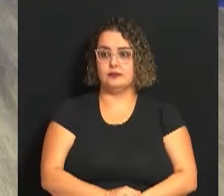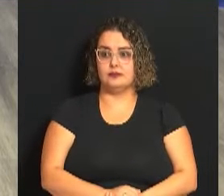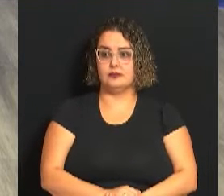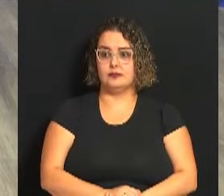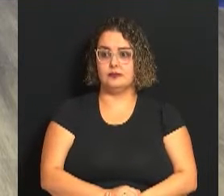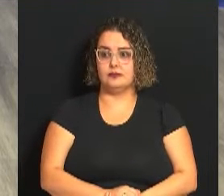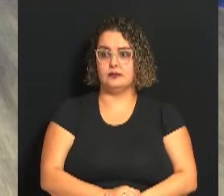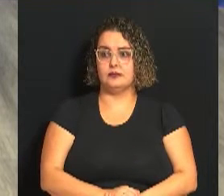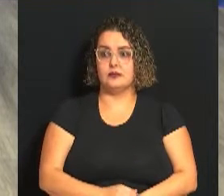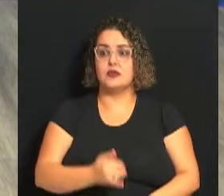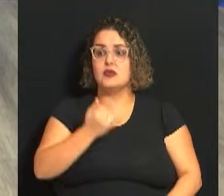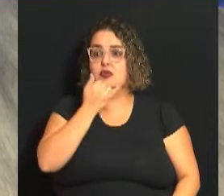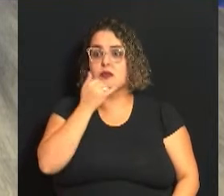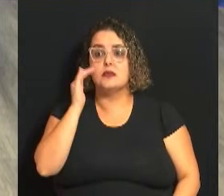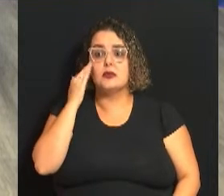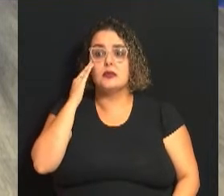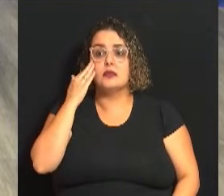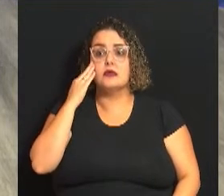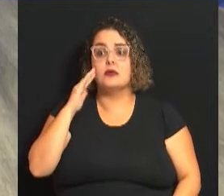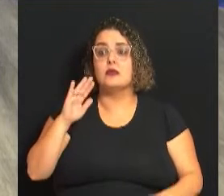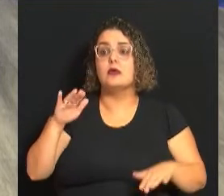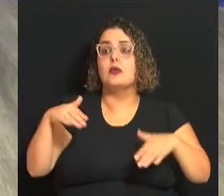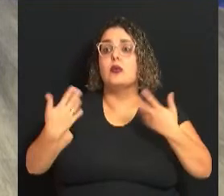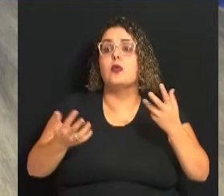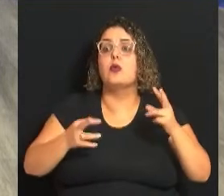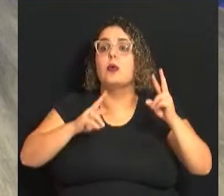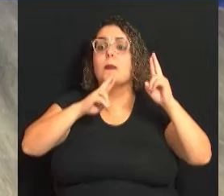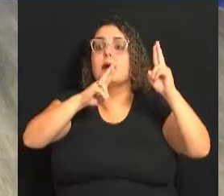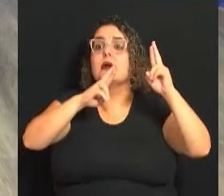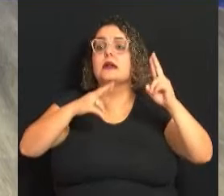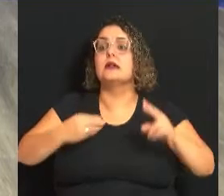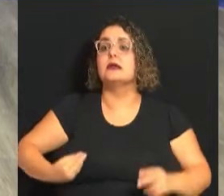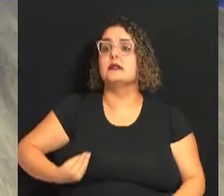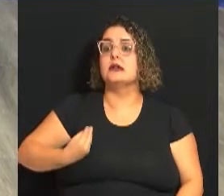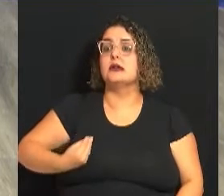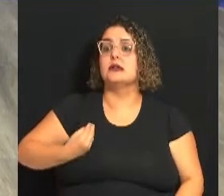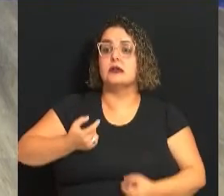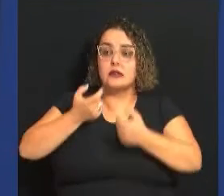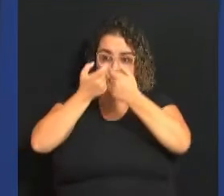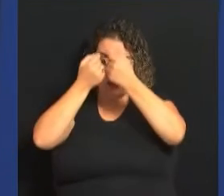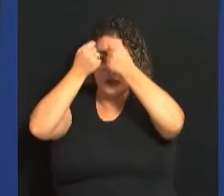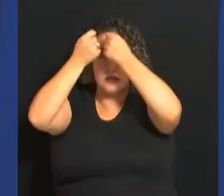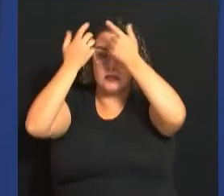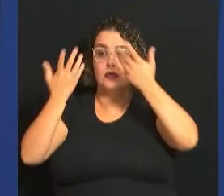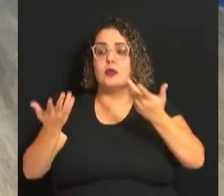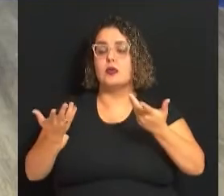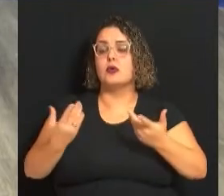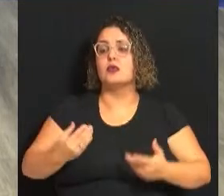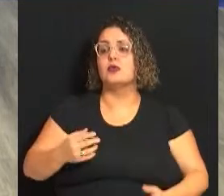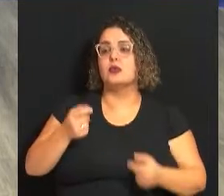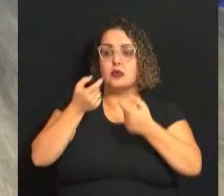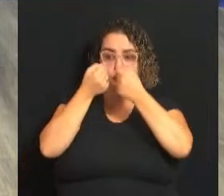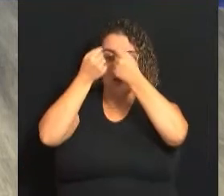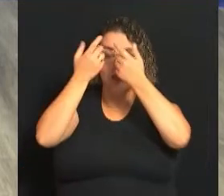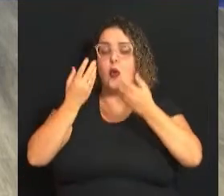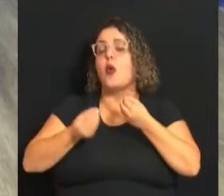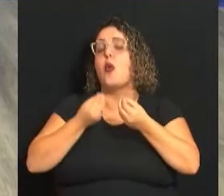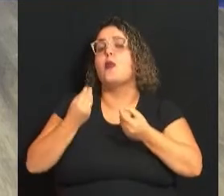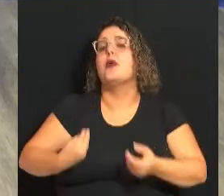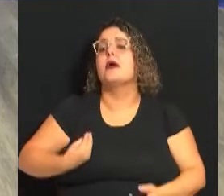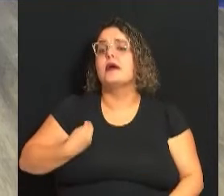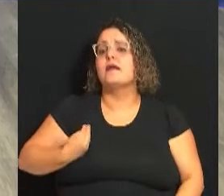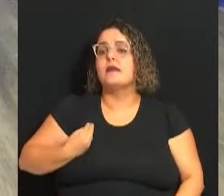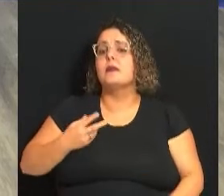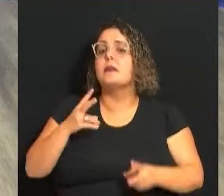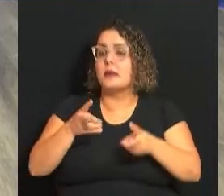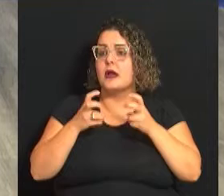Como eu não entendi Qual que é a expectativa de vida dessa pessoa que é diagnosticada aí com câncer no cérebro, doutor? Porque a gente está